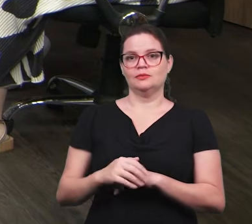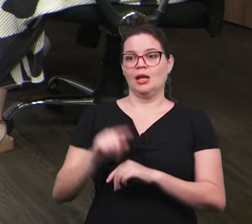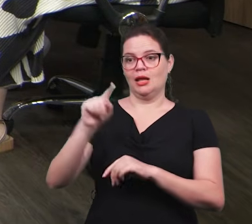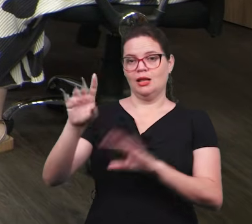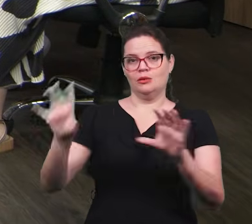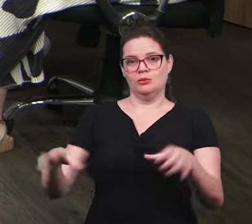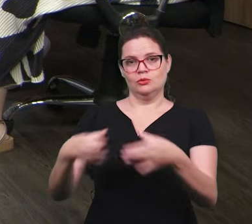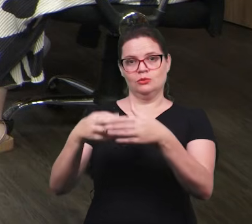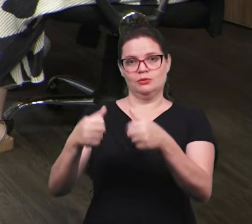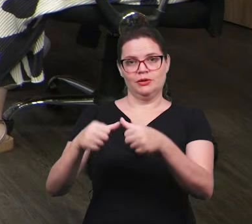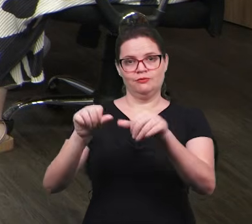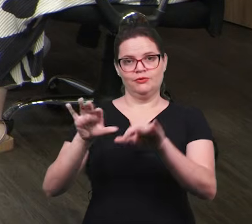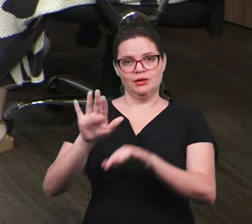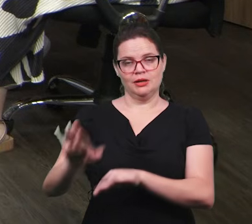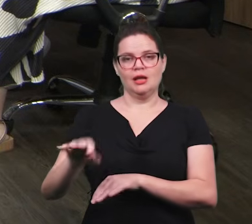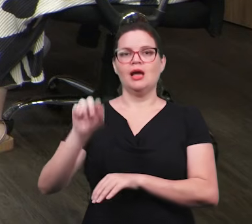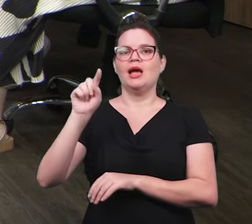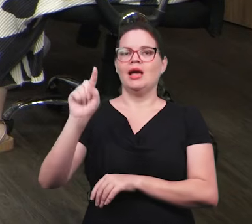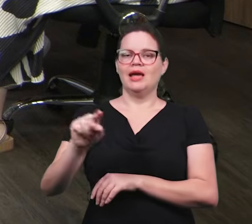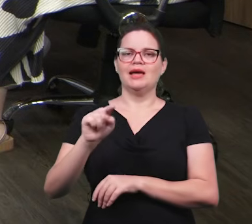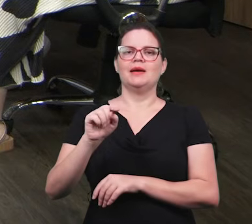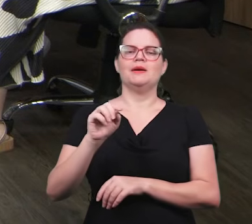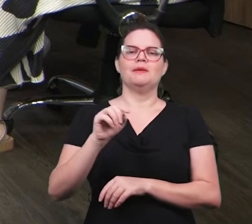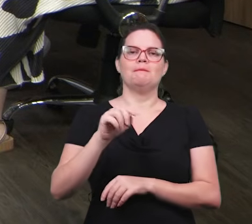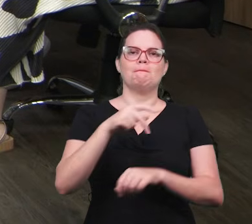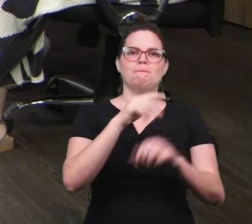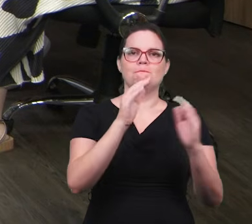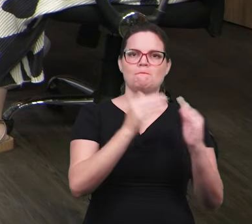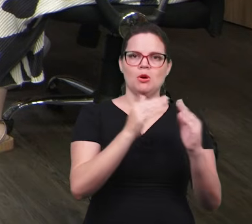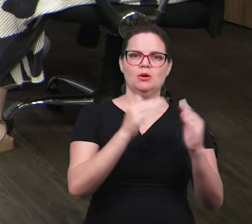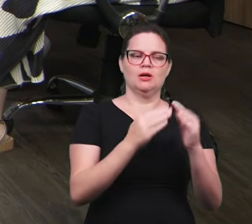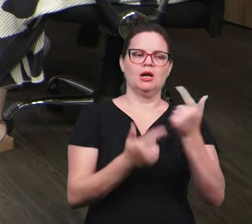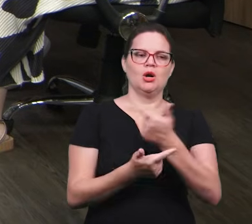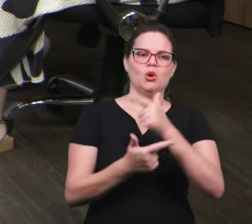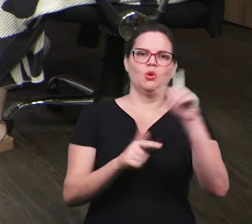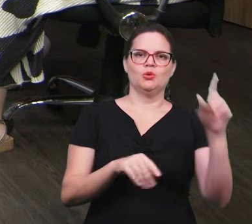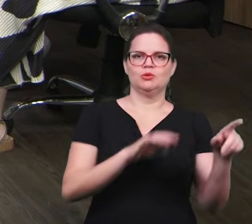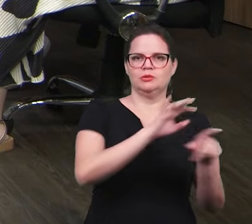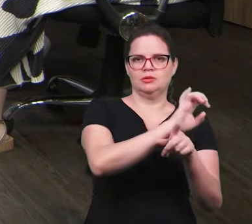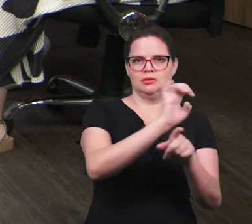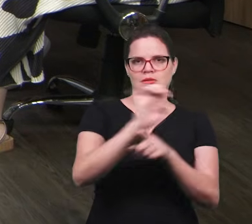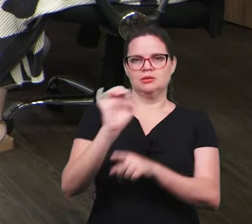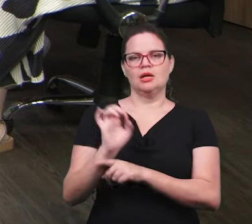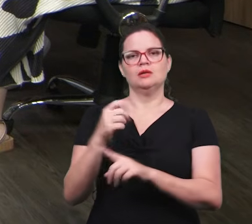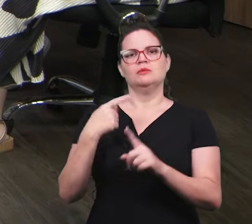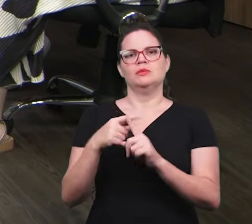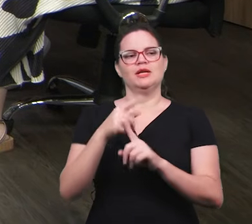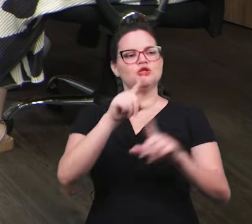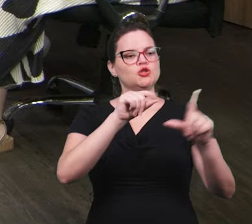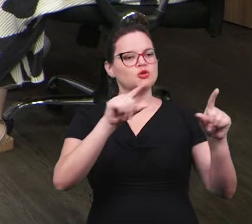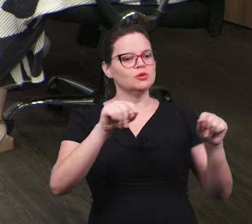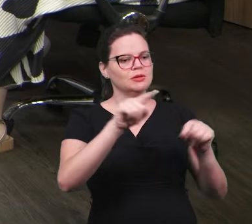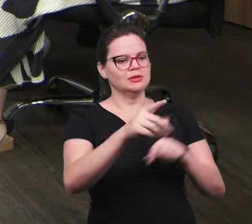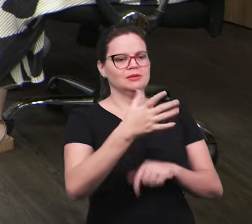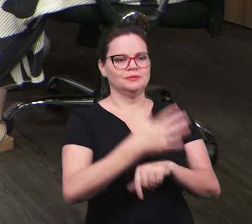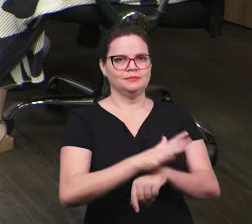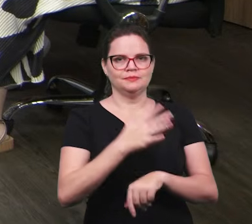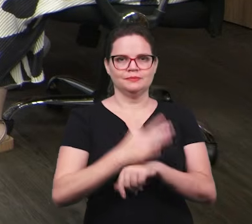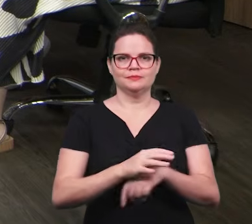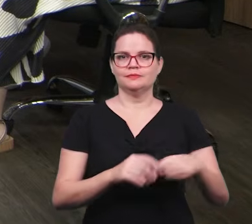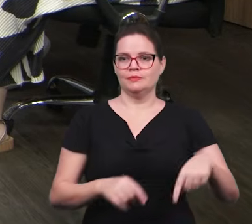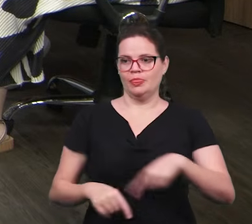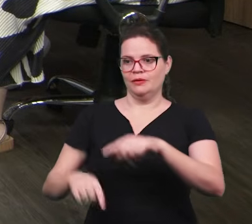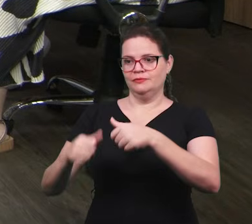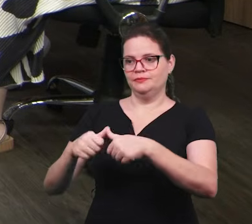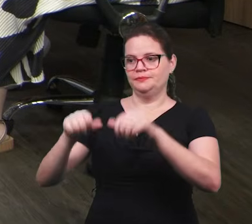lá, são militares de outras partes do Brasil, que é feito um processo de seleção, de treinamento desse pessoal, e eles vão